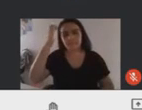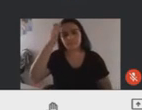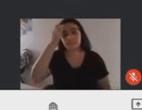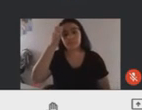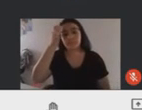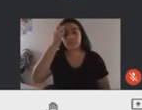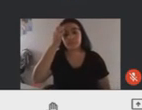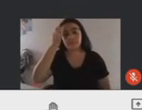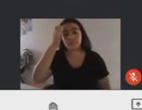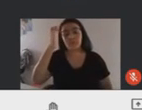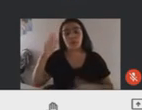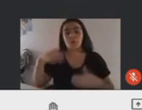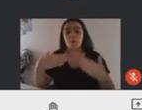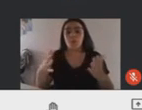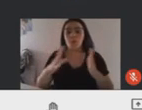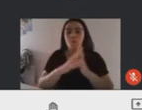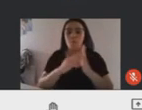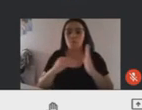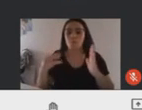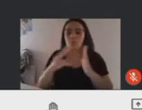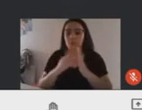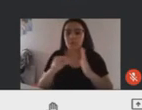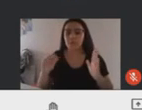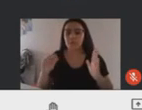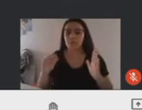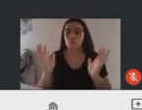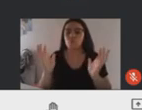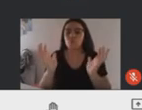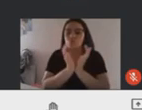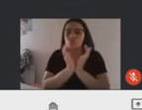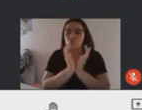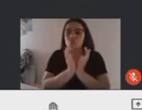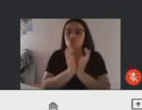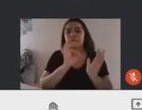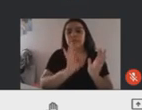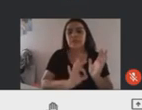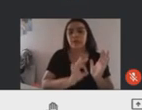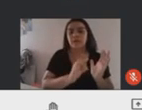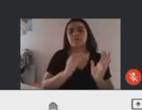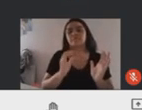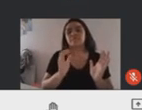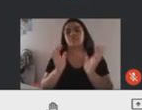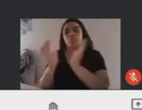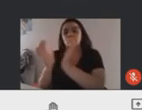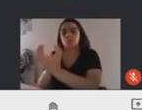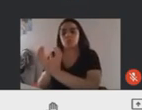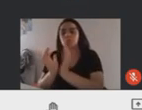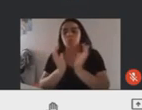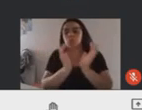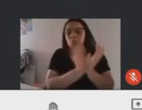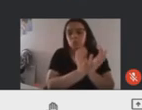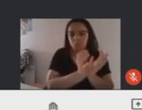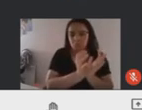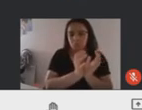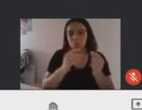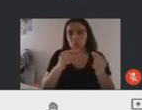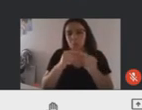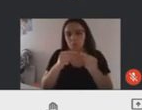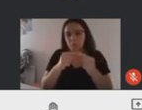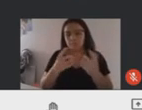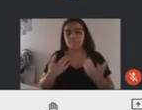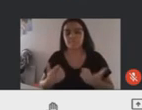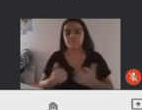o modelo de classificação, conforme ou não conforme. Nós tivemos resultados bem interessantes